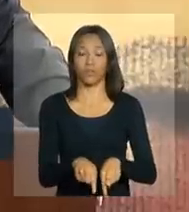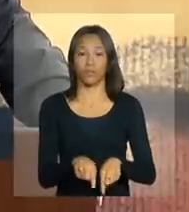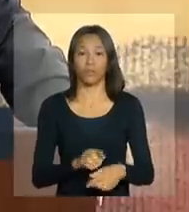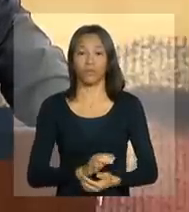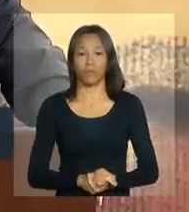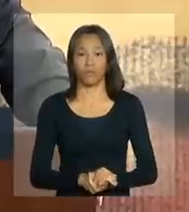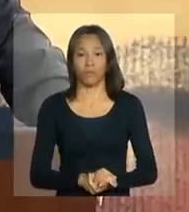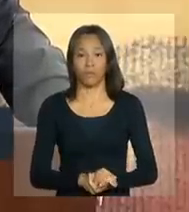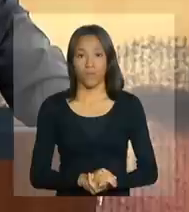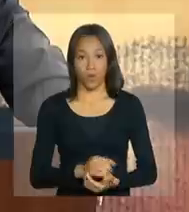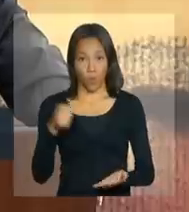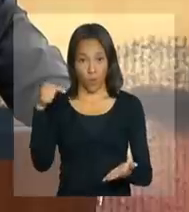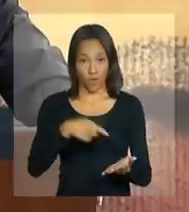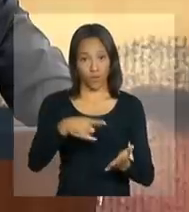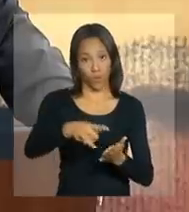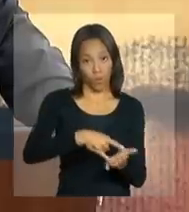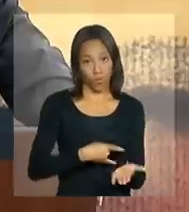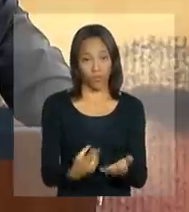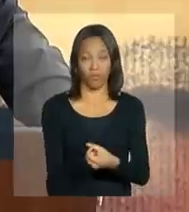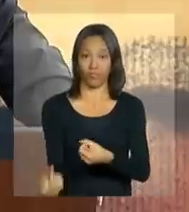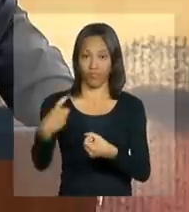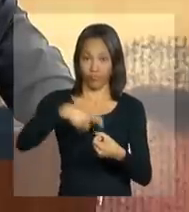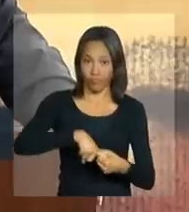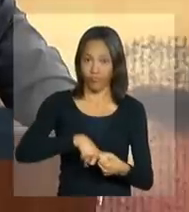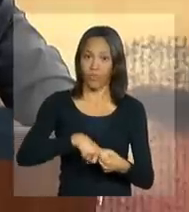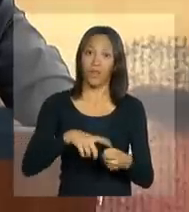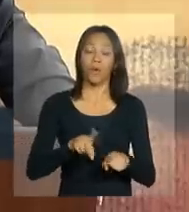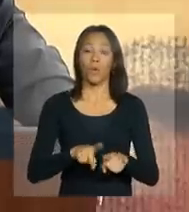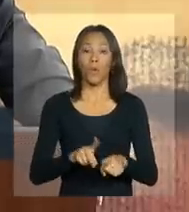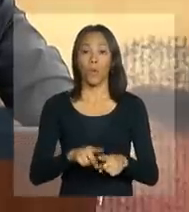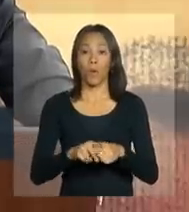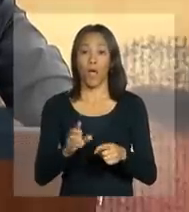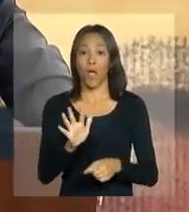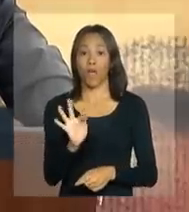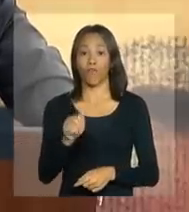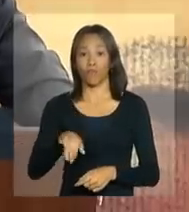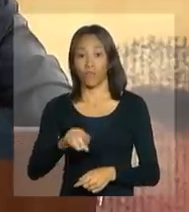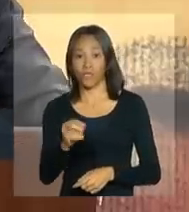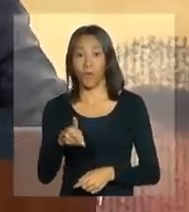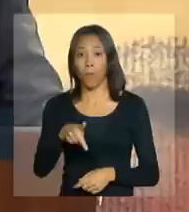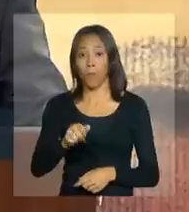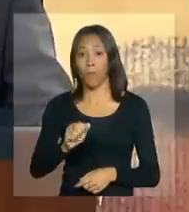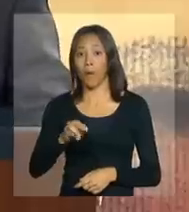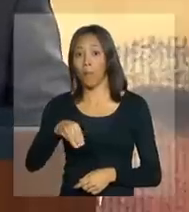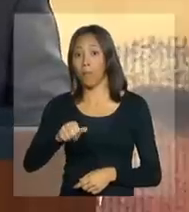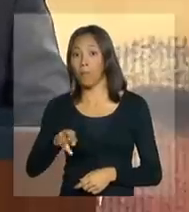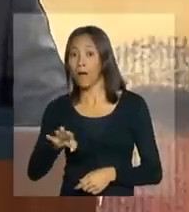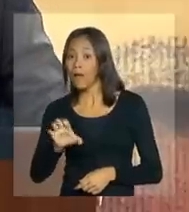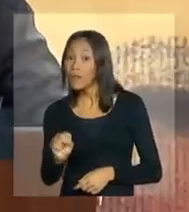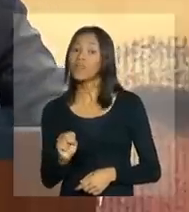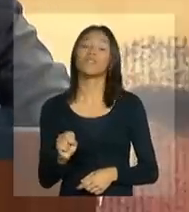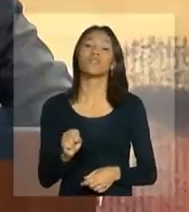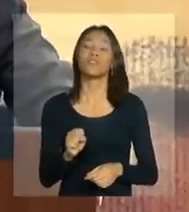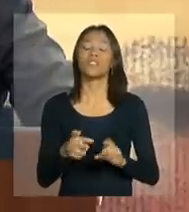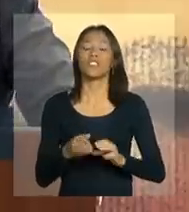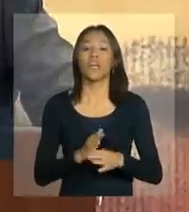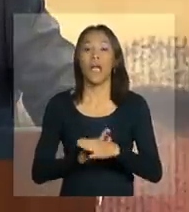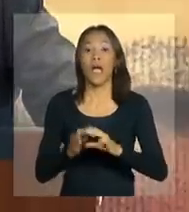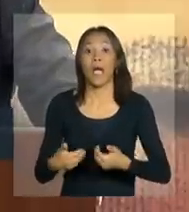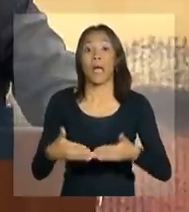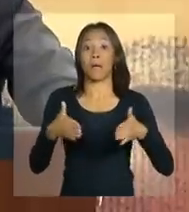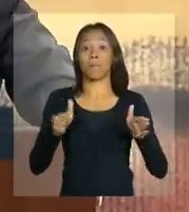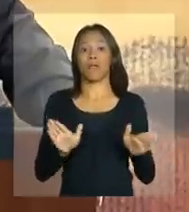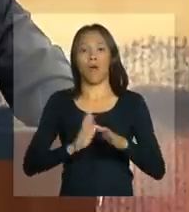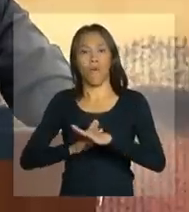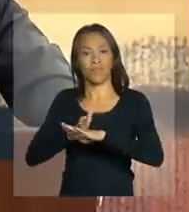esse acordo de cooperação com a fundação Palmares de nós ampliarmos o acesso dos Quilombolas